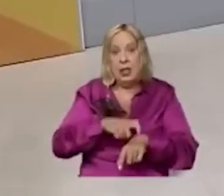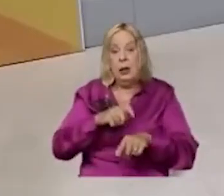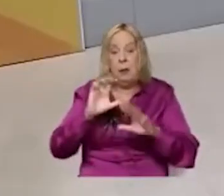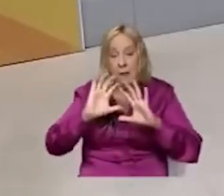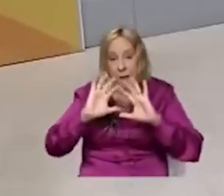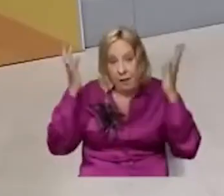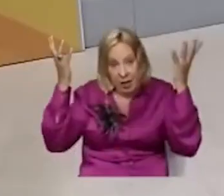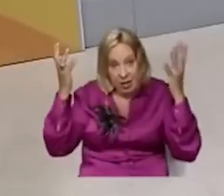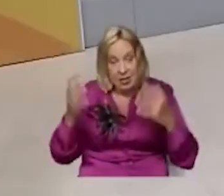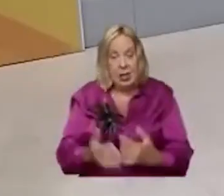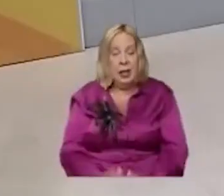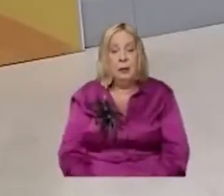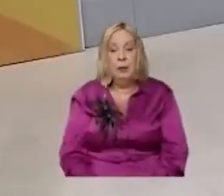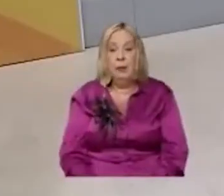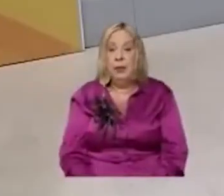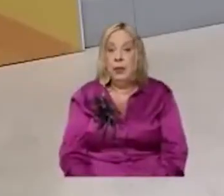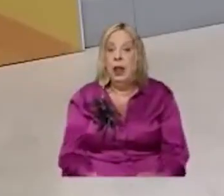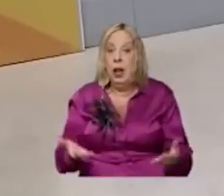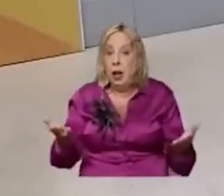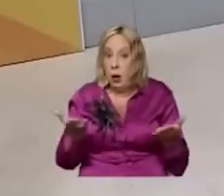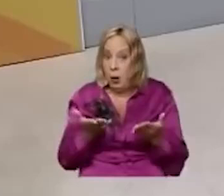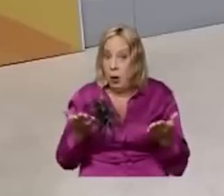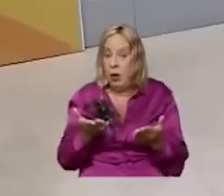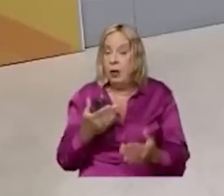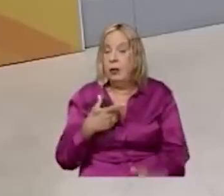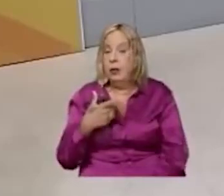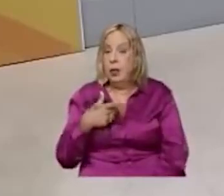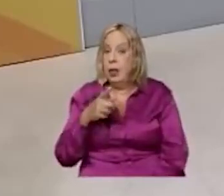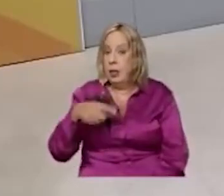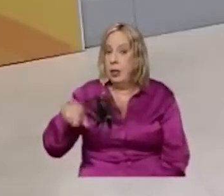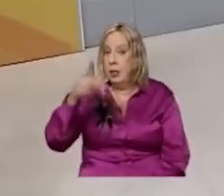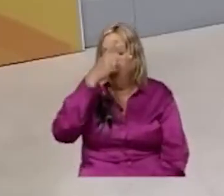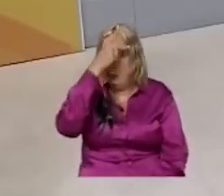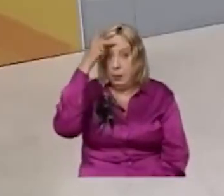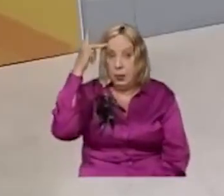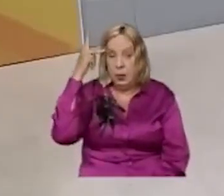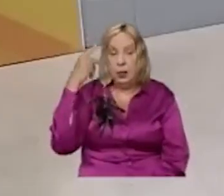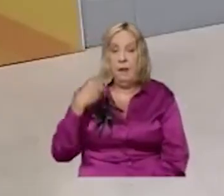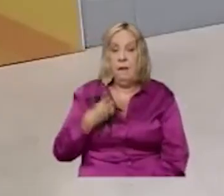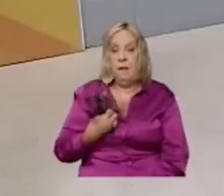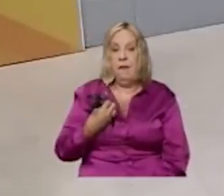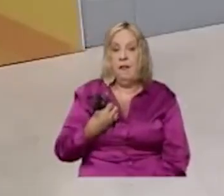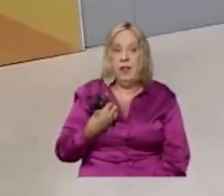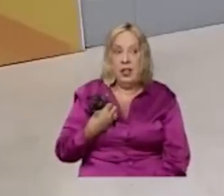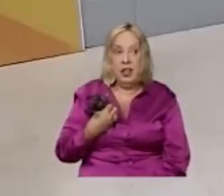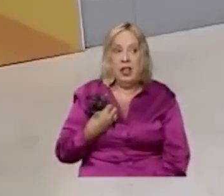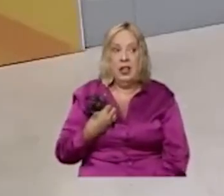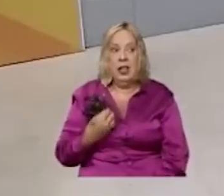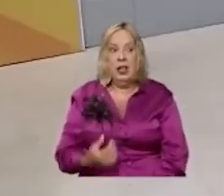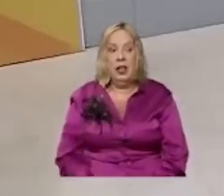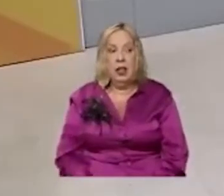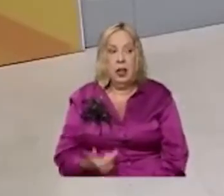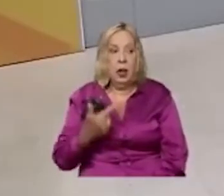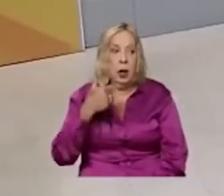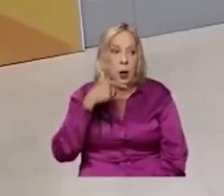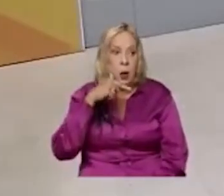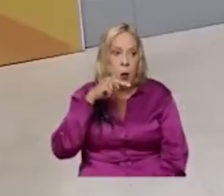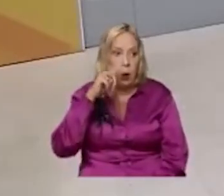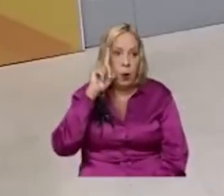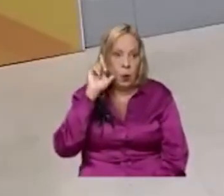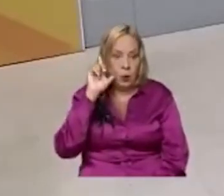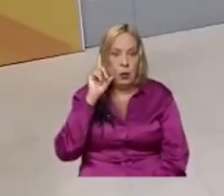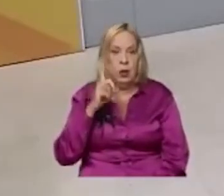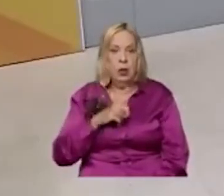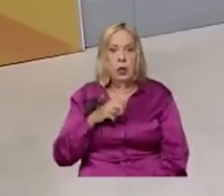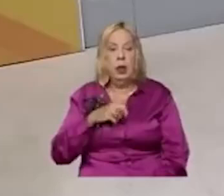festejo, e eu vou te contar, viu? A galera tá curtindo a vida como se não tivesse amanhã. Ontem eu fui lá fazer a